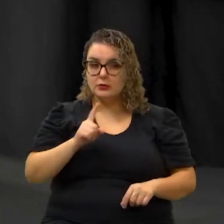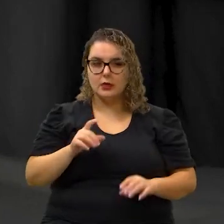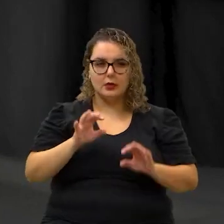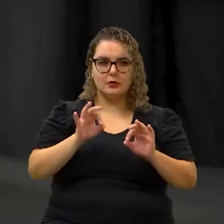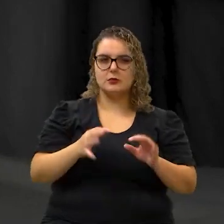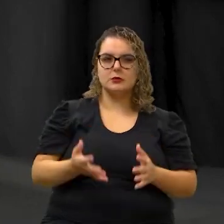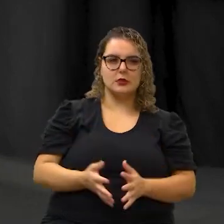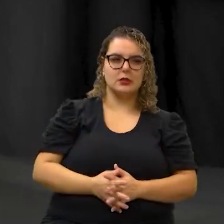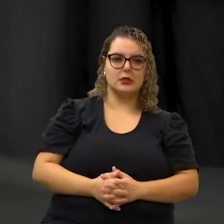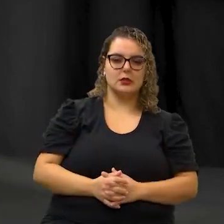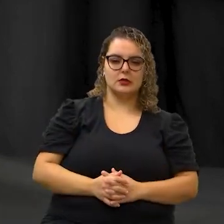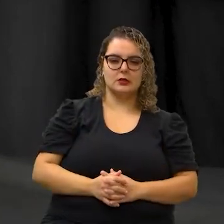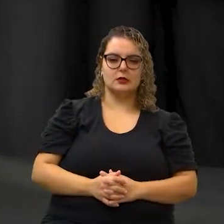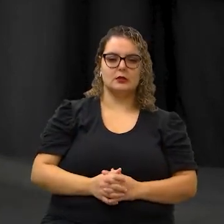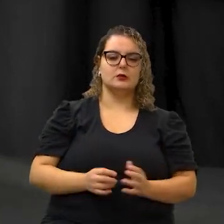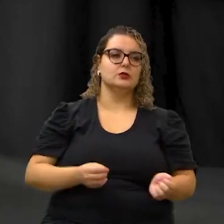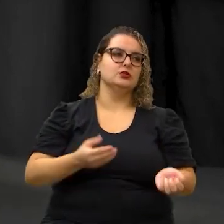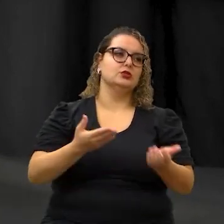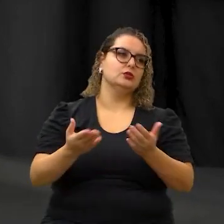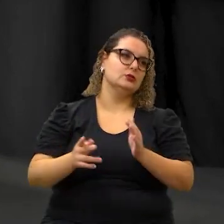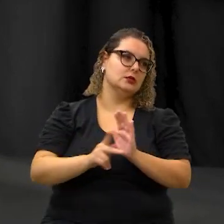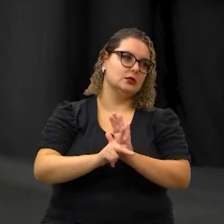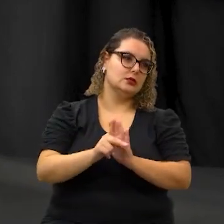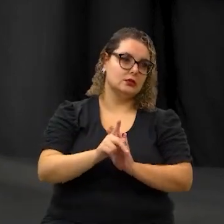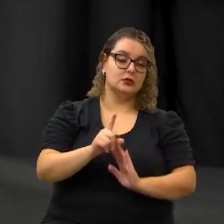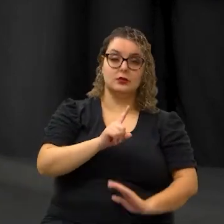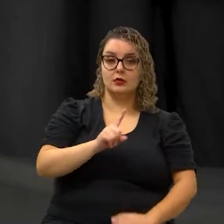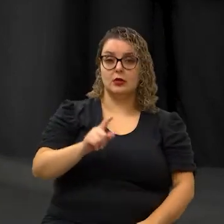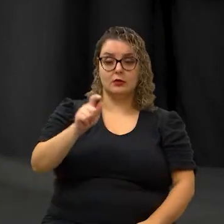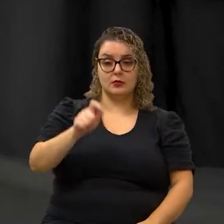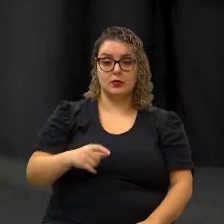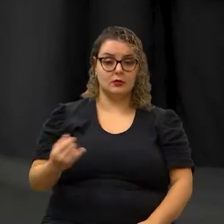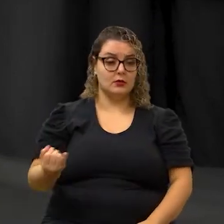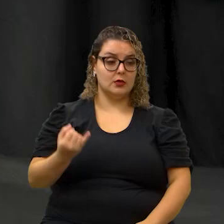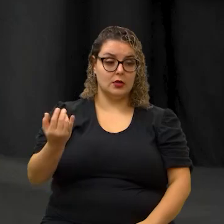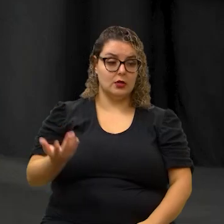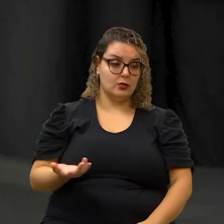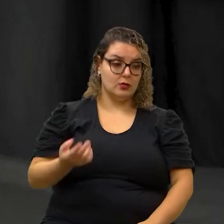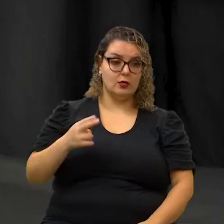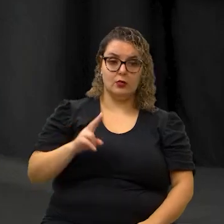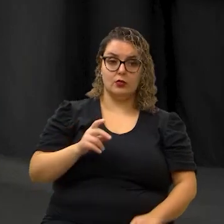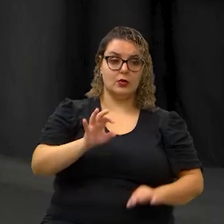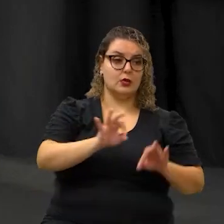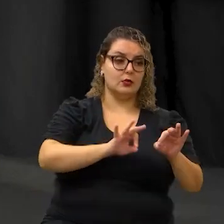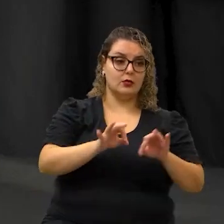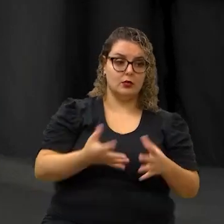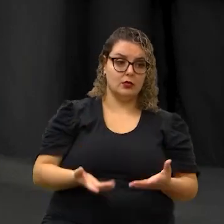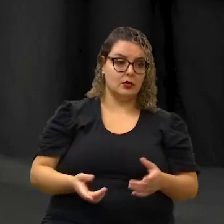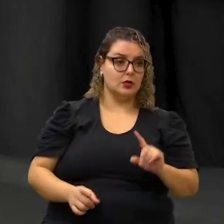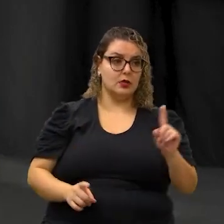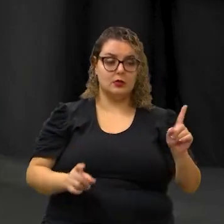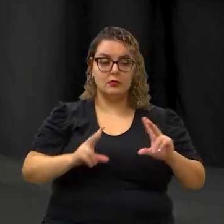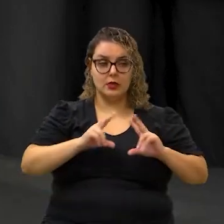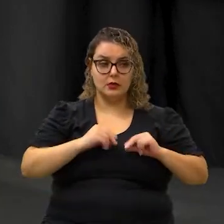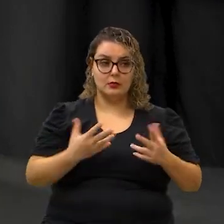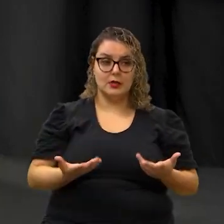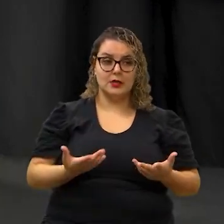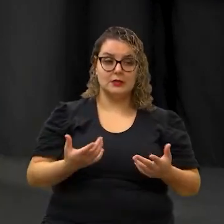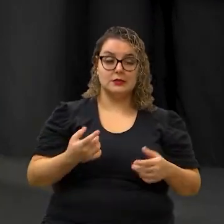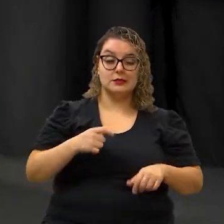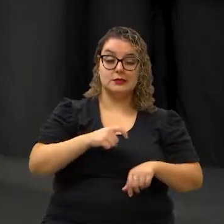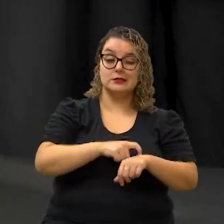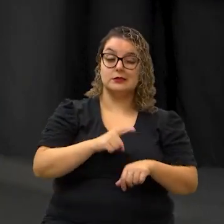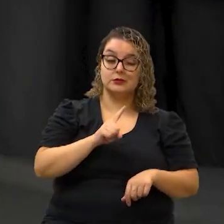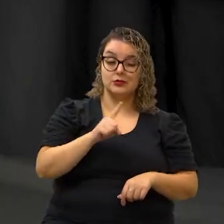projeto, talvez não é o momento de apresentar o projeto. Não é que a pessoa não seja importante ou que aquela